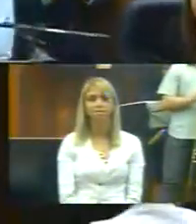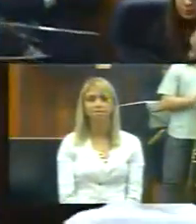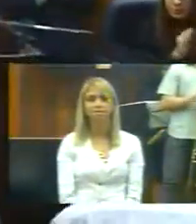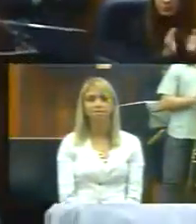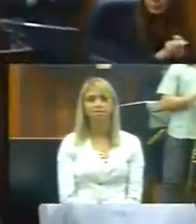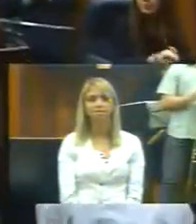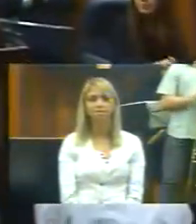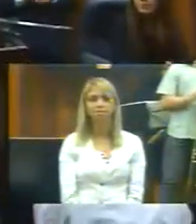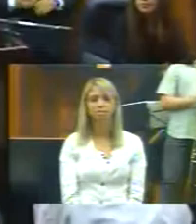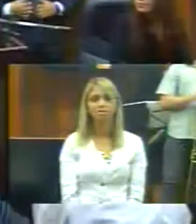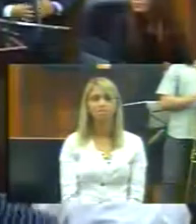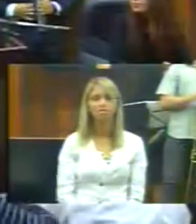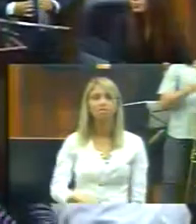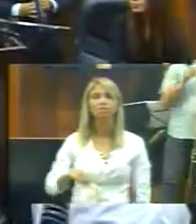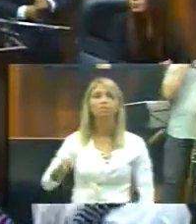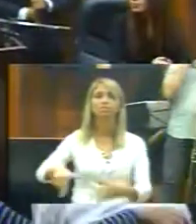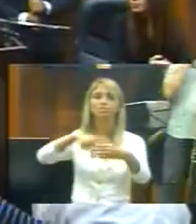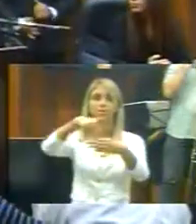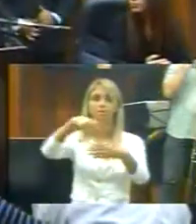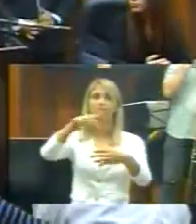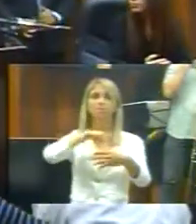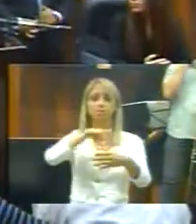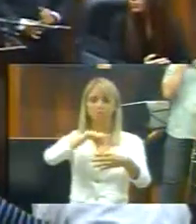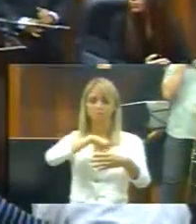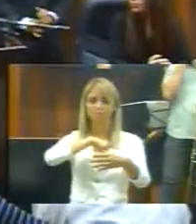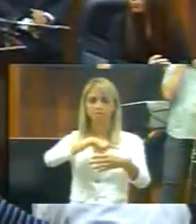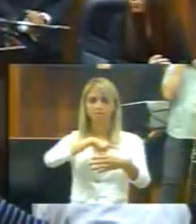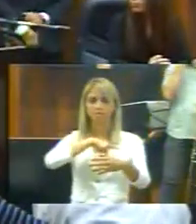Mais algum dos nobres vereadores para fazer uso da tribuna?